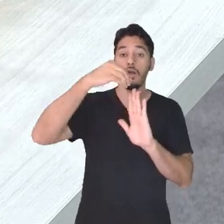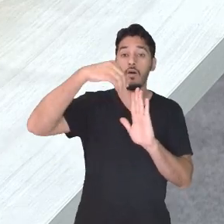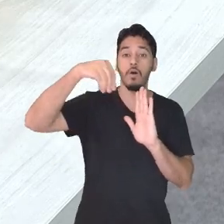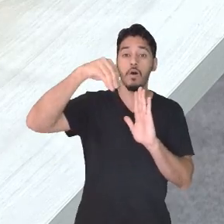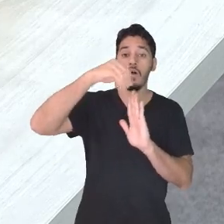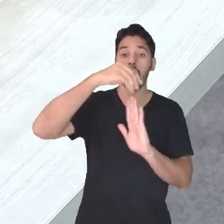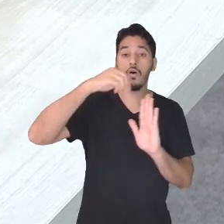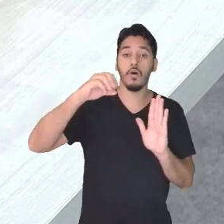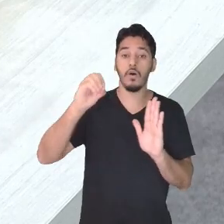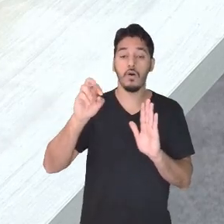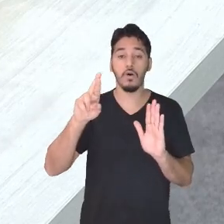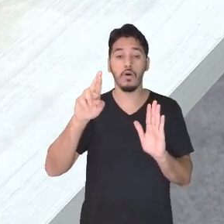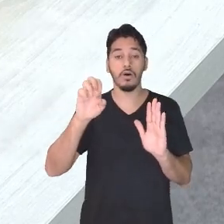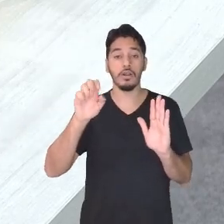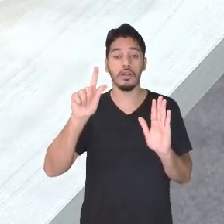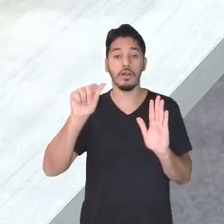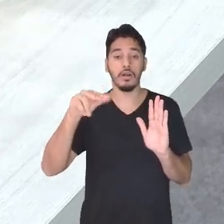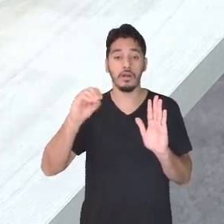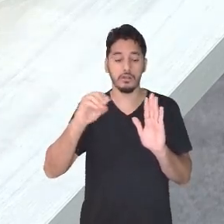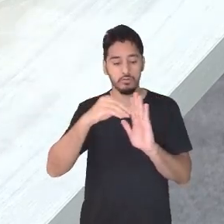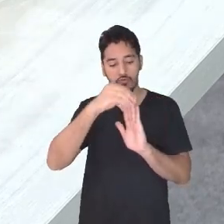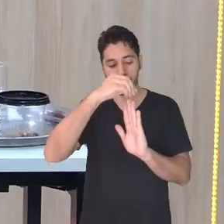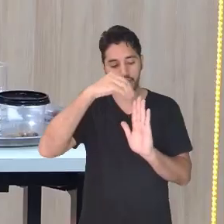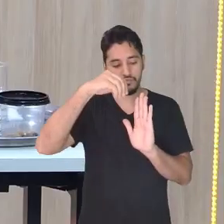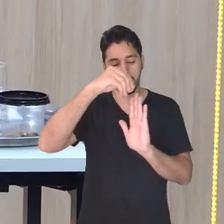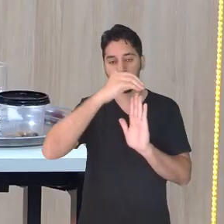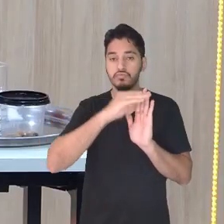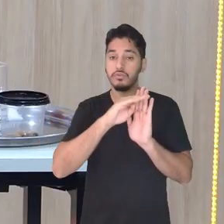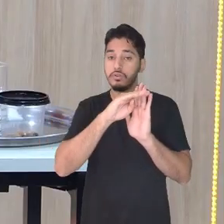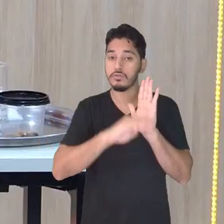o orégano. E aí a gente está mostrando